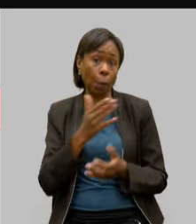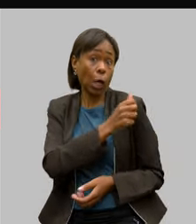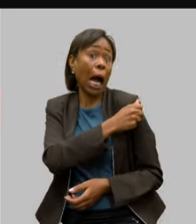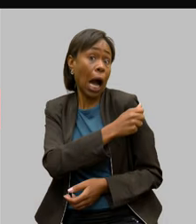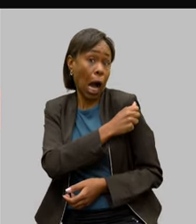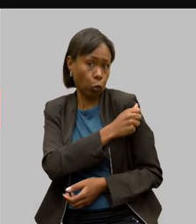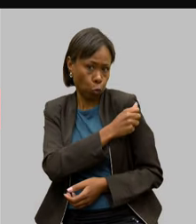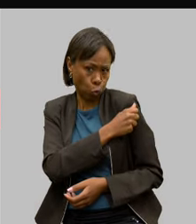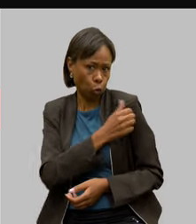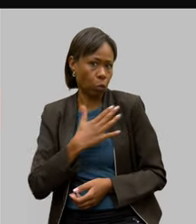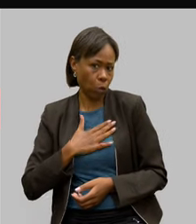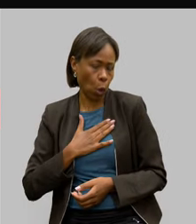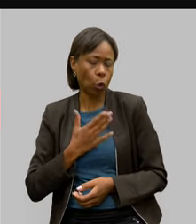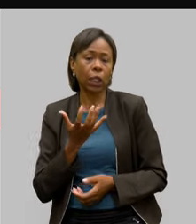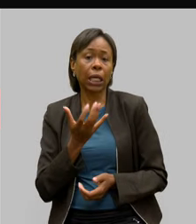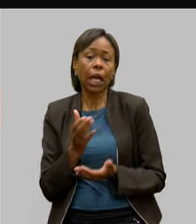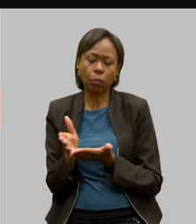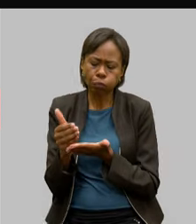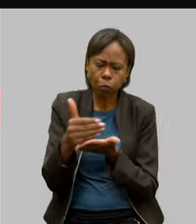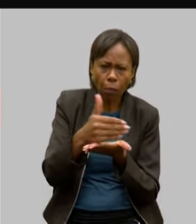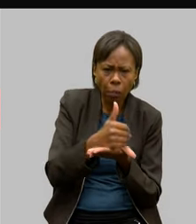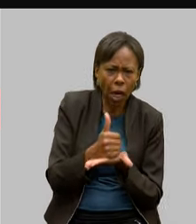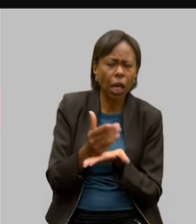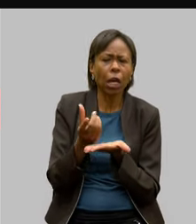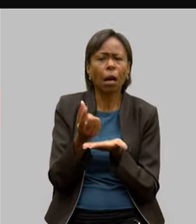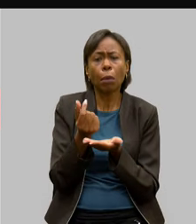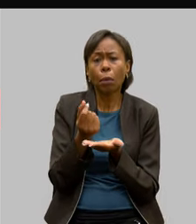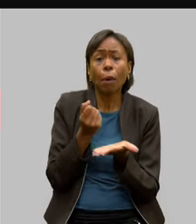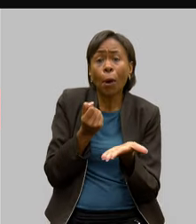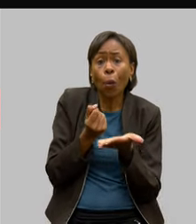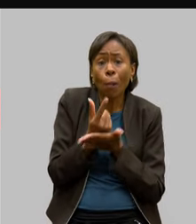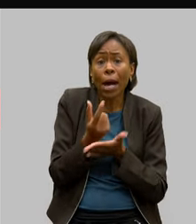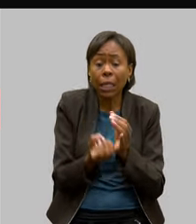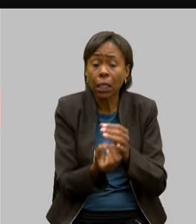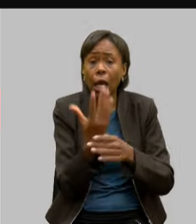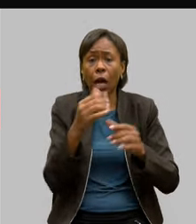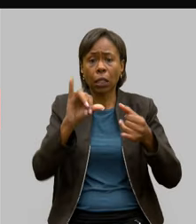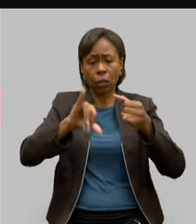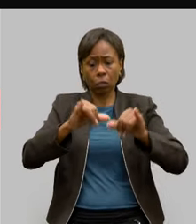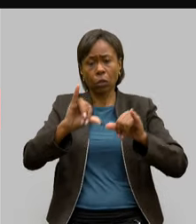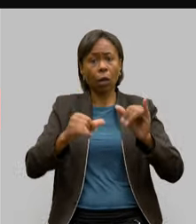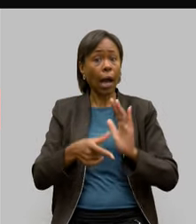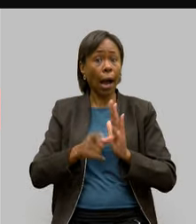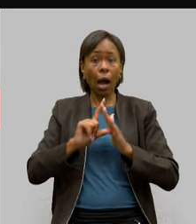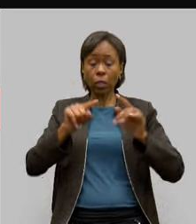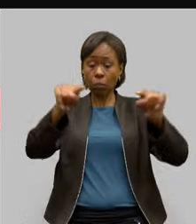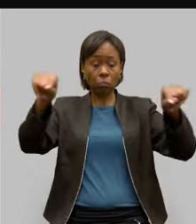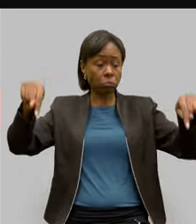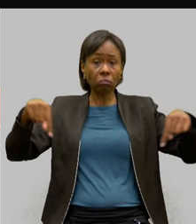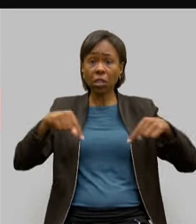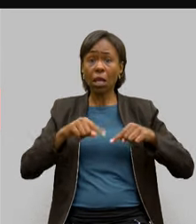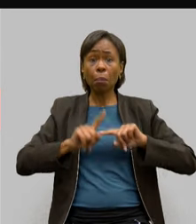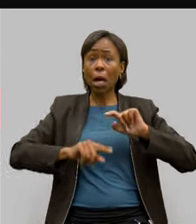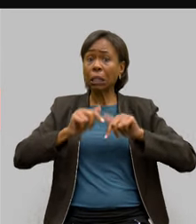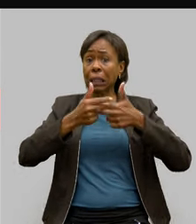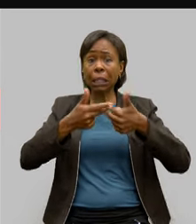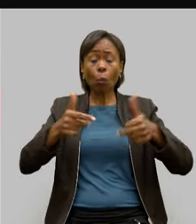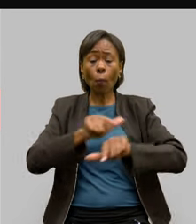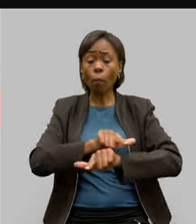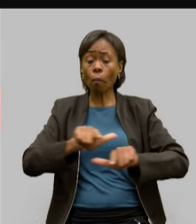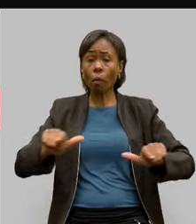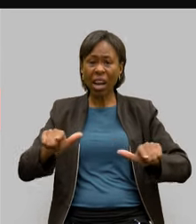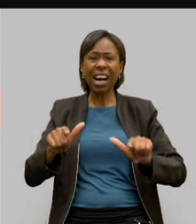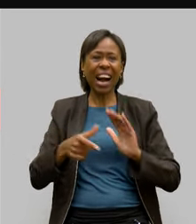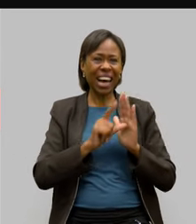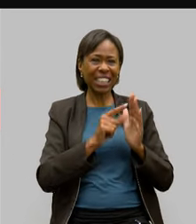fazer uma vaquinha para poder a gente comprar materiais pro laboratório porque a gente não tinha nada vocês vão ver aqui na no primeiro pote aqui com papel